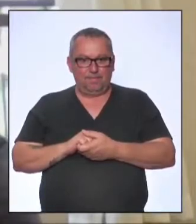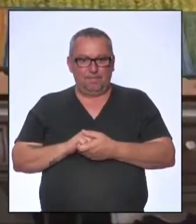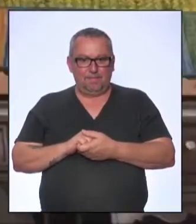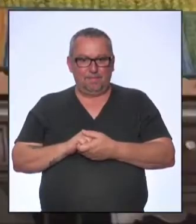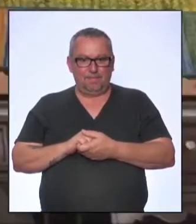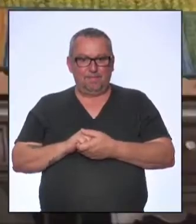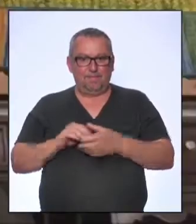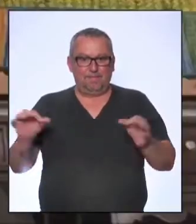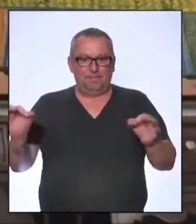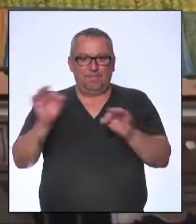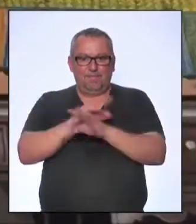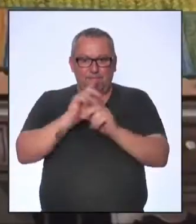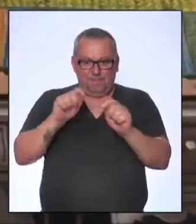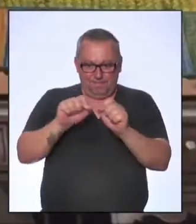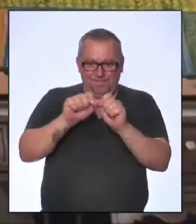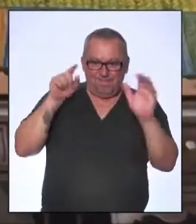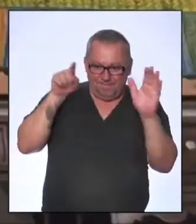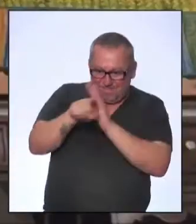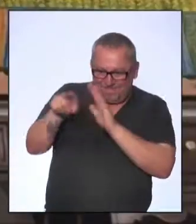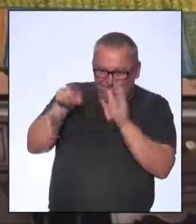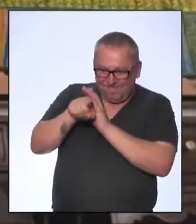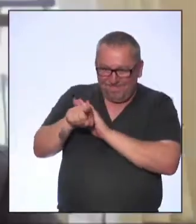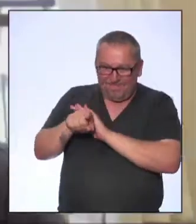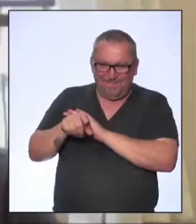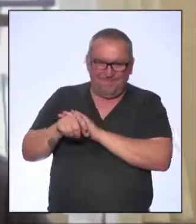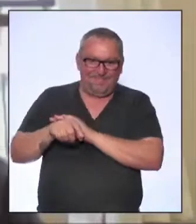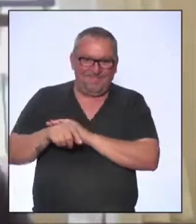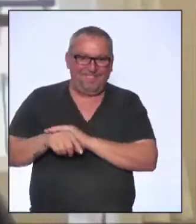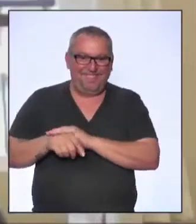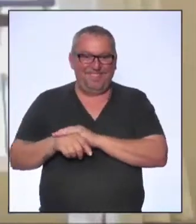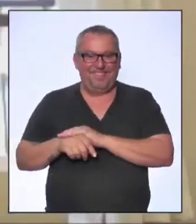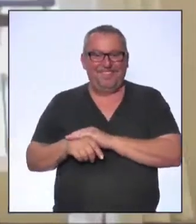Pronto, posso fazer pergunta? Por favor.